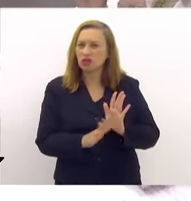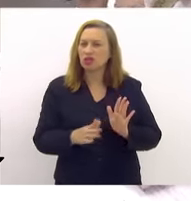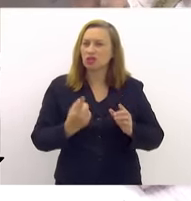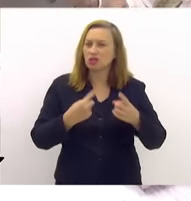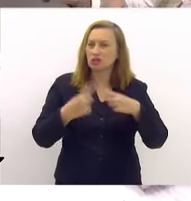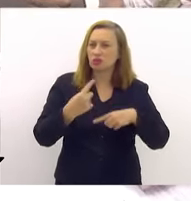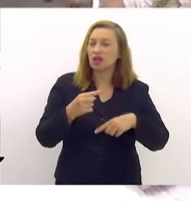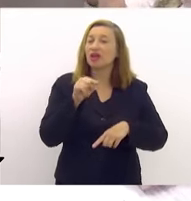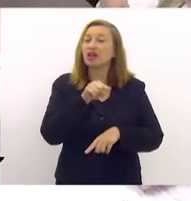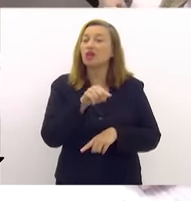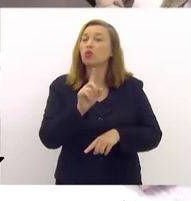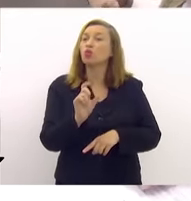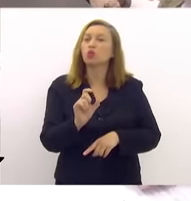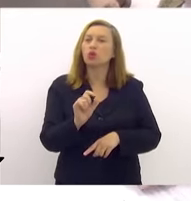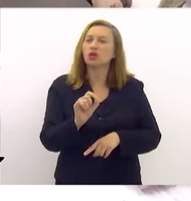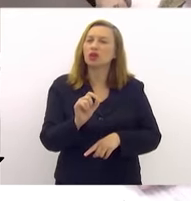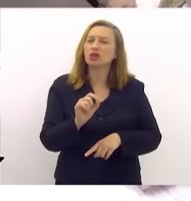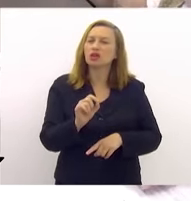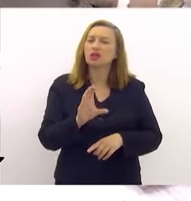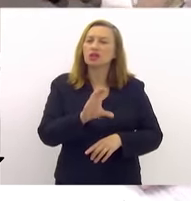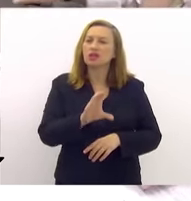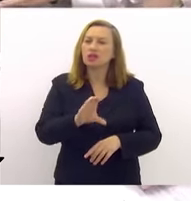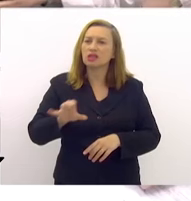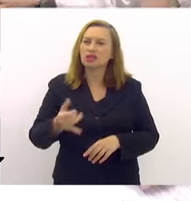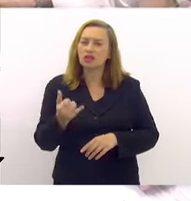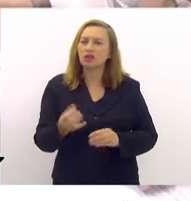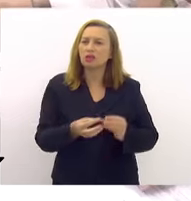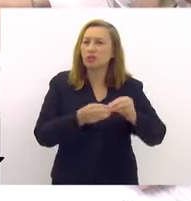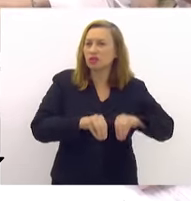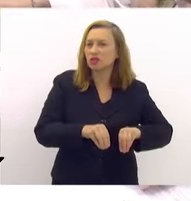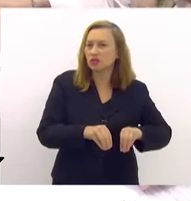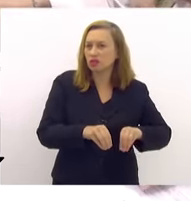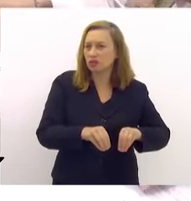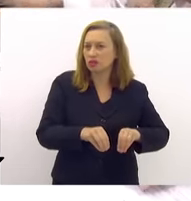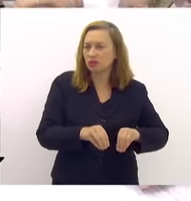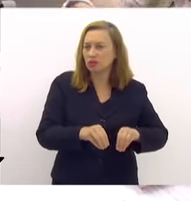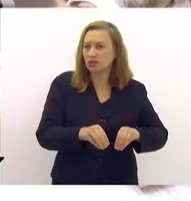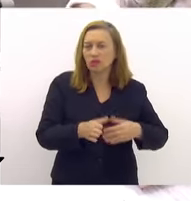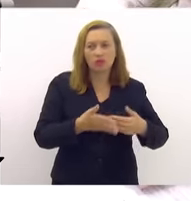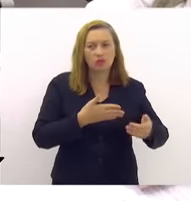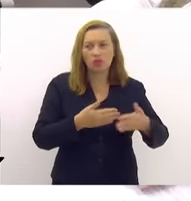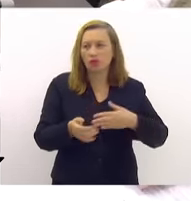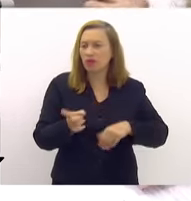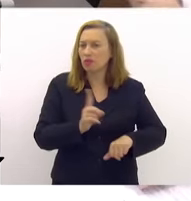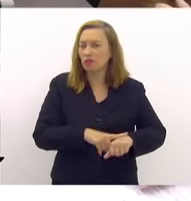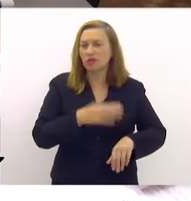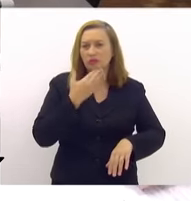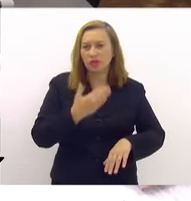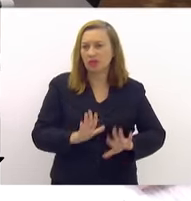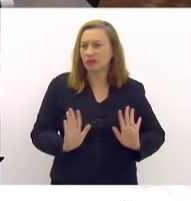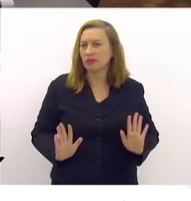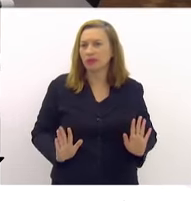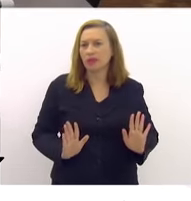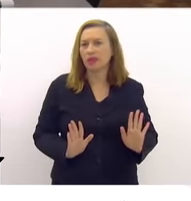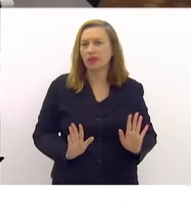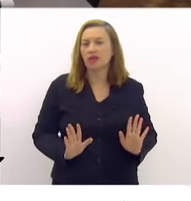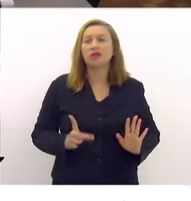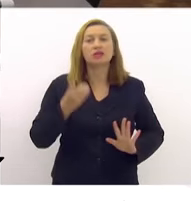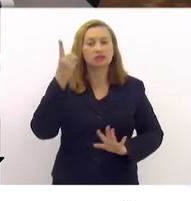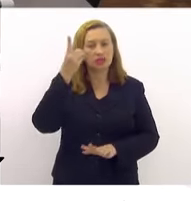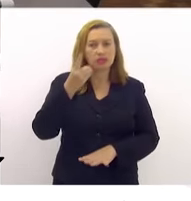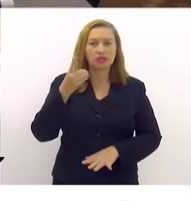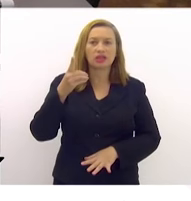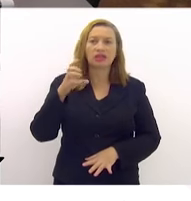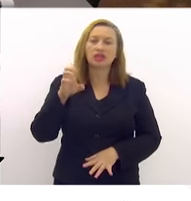supere aqui o enfrentamento da CCJ, a prejudicabilidade pode ser suscitada a qualquer tempo. Não, aí, cabe a razão necessitam... deputado De Laroli,